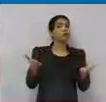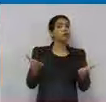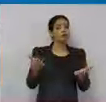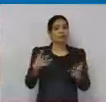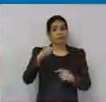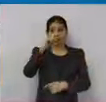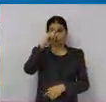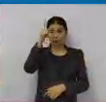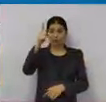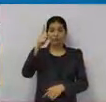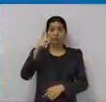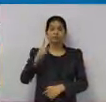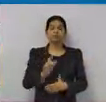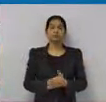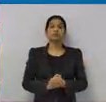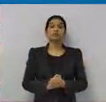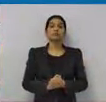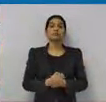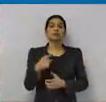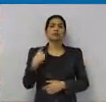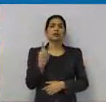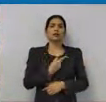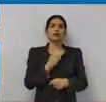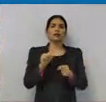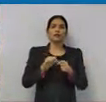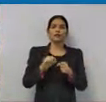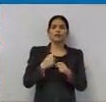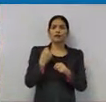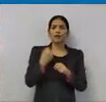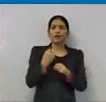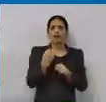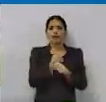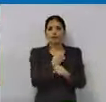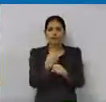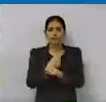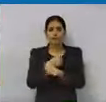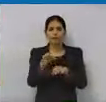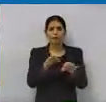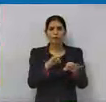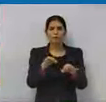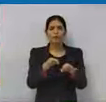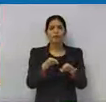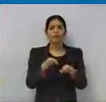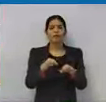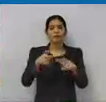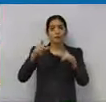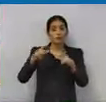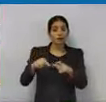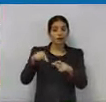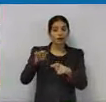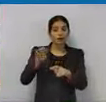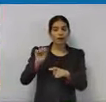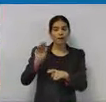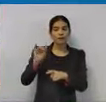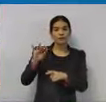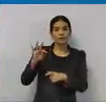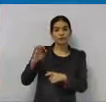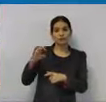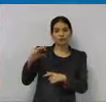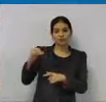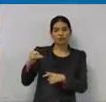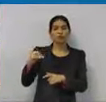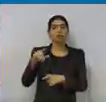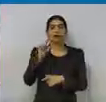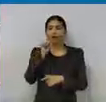esse projeto é fazer a reforma de setores de abastecimento com essas principais intervenções.